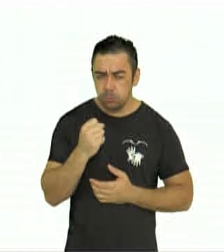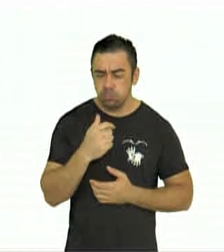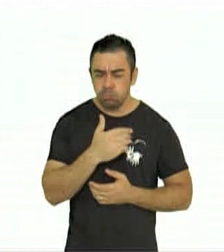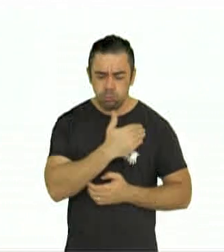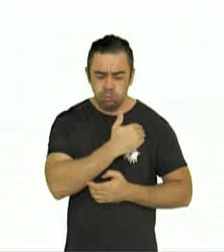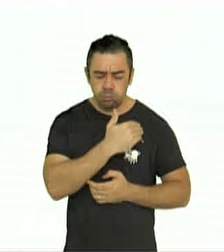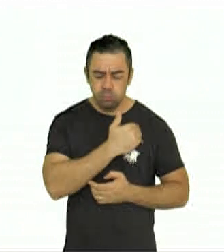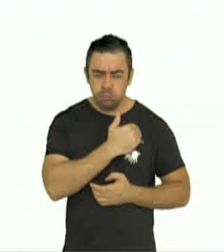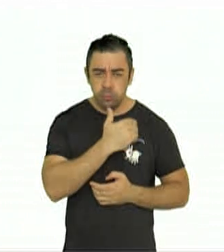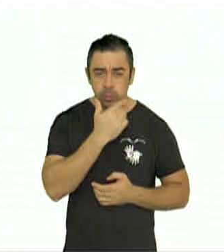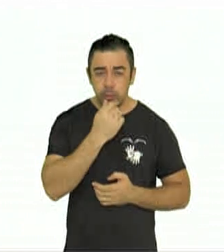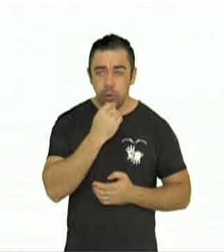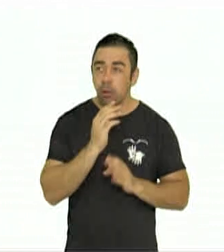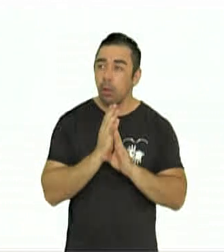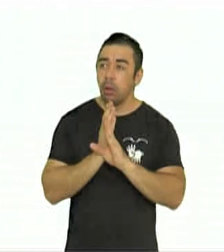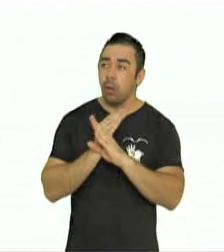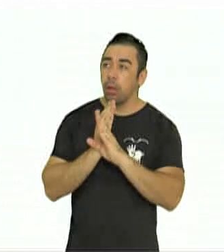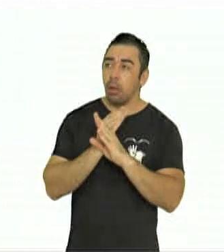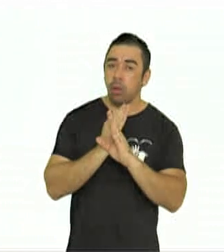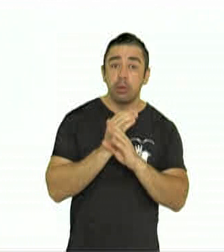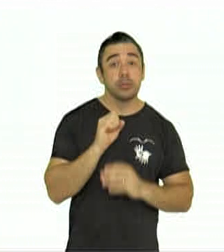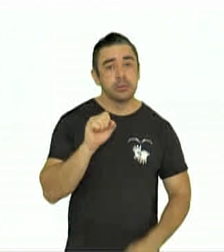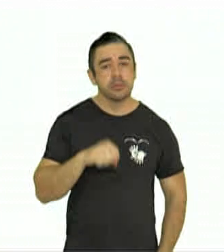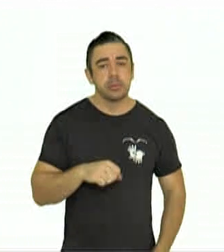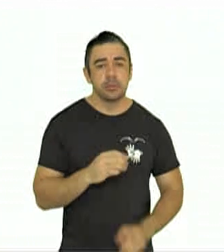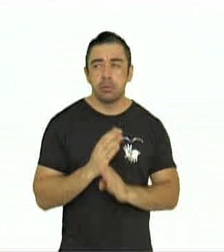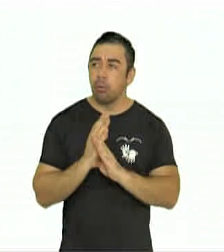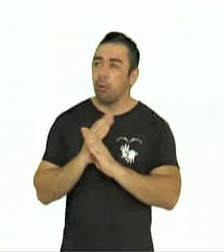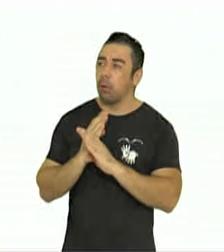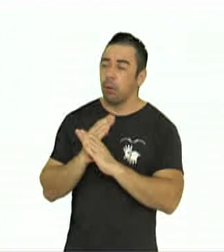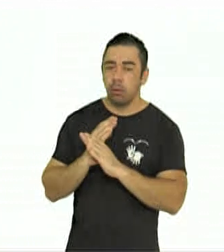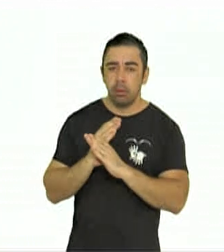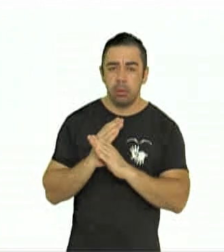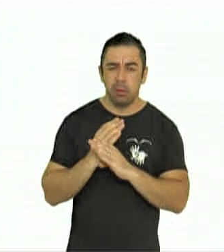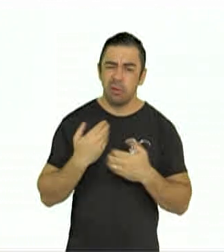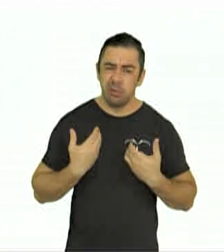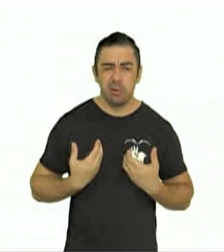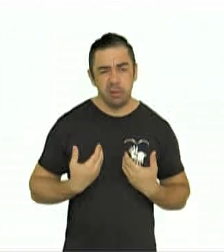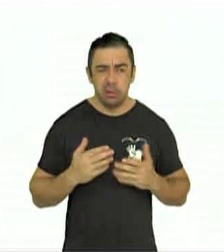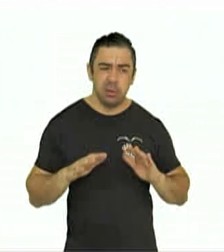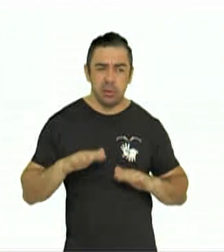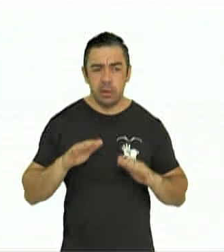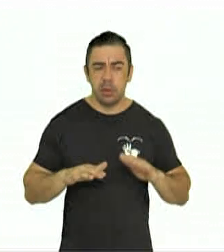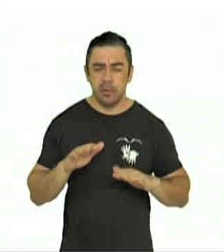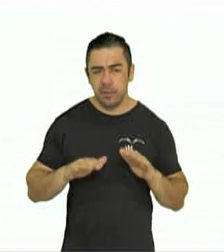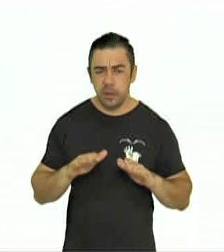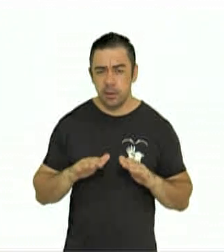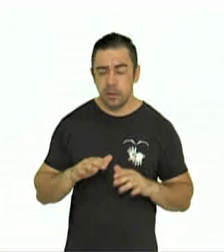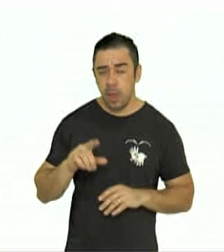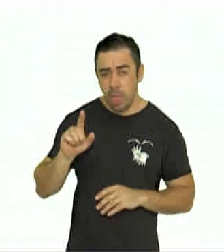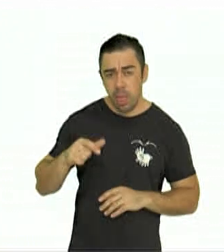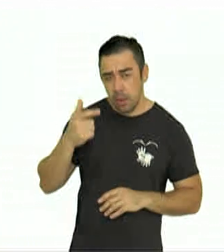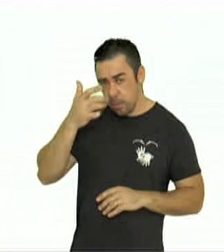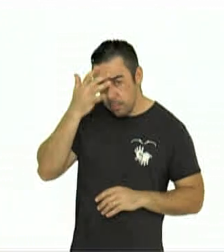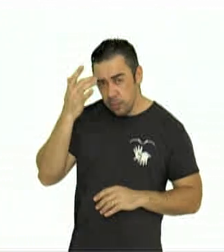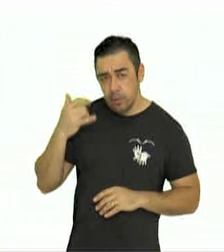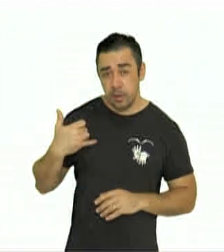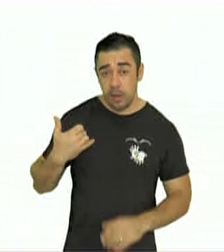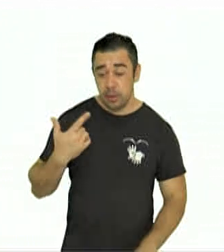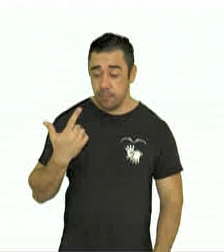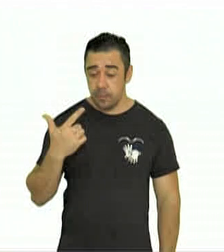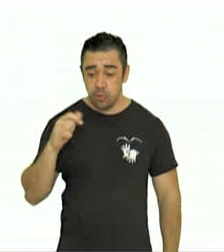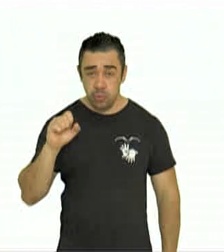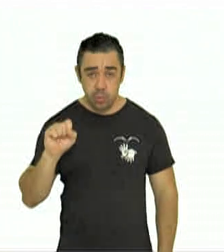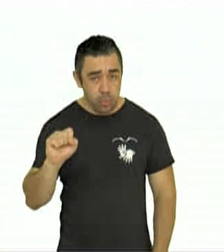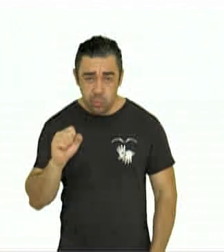ele é um homem distraído. Sim, distraído. Quem sabe? Alguém provisório, talvez, alguém que aos 28 anos ainda